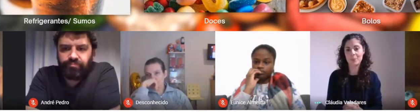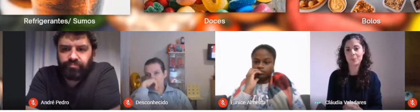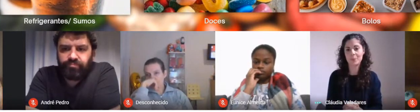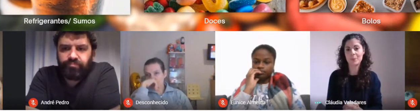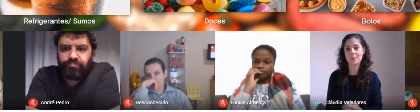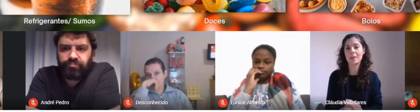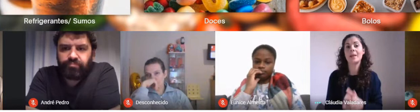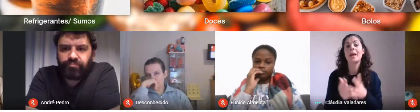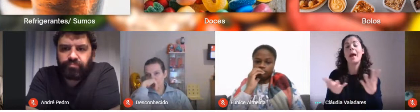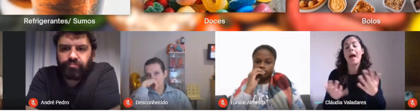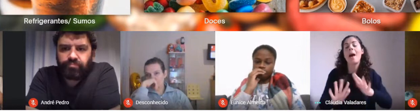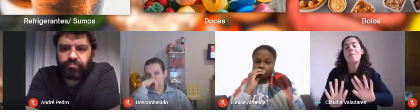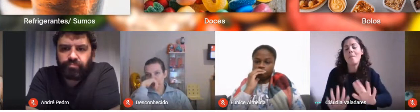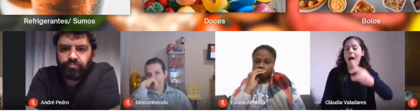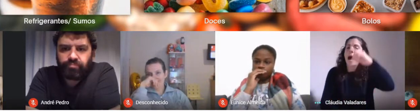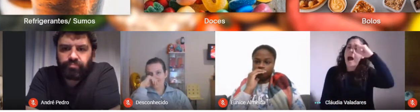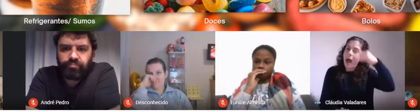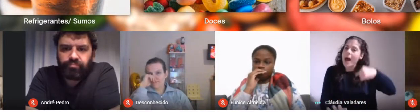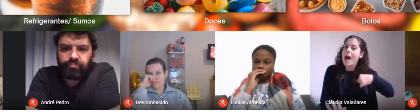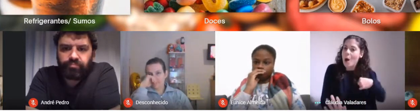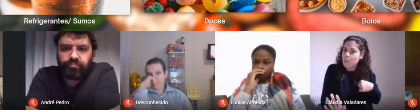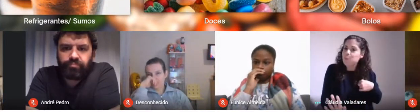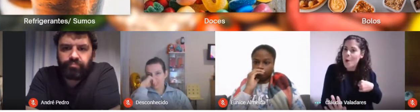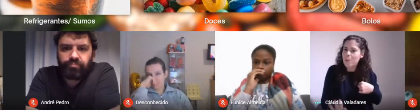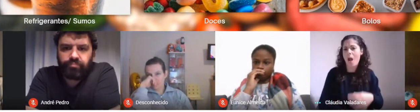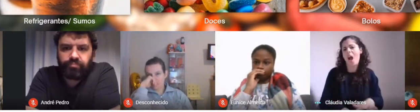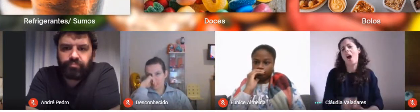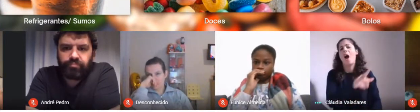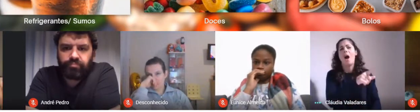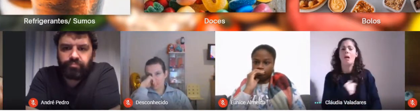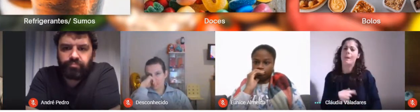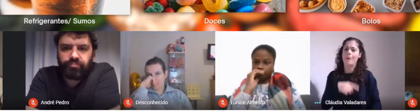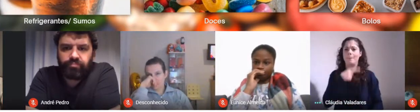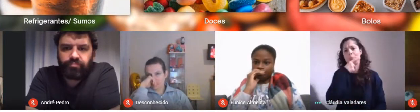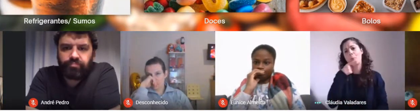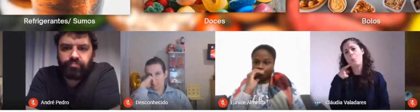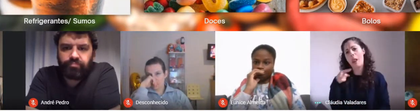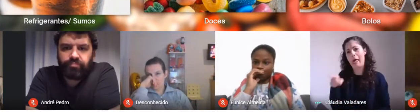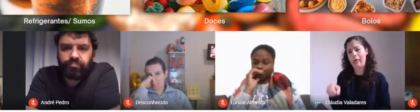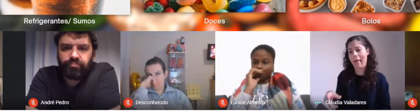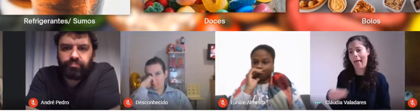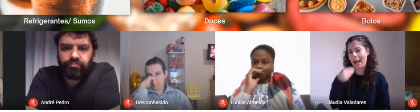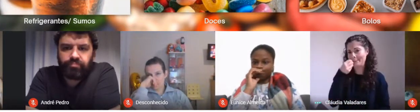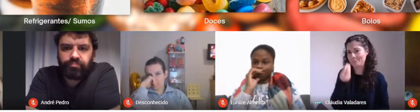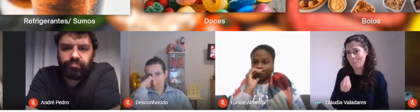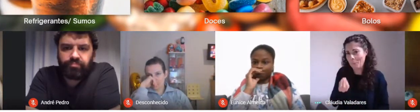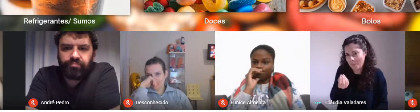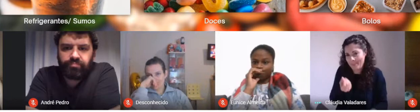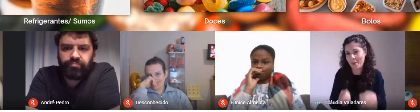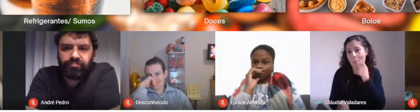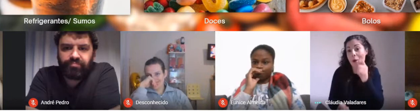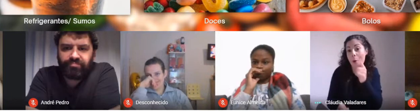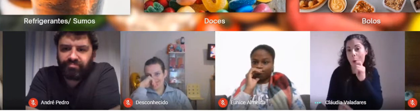Mas como eu sei que ninguém vai deixar de comer bolos, ninguém vai deixar de comer gomas,